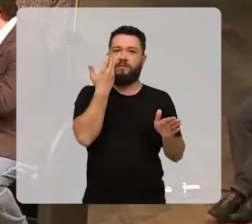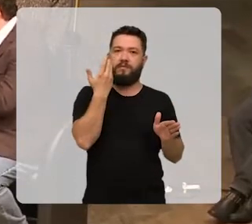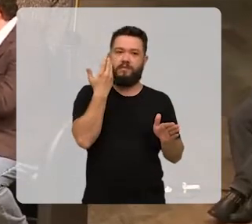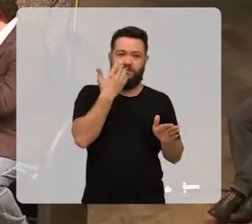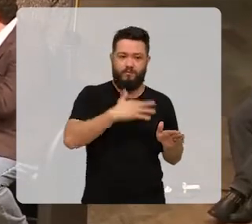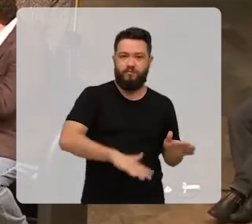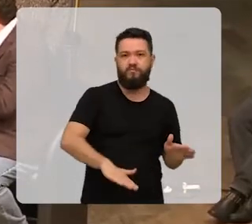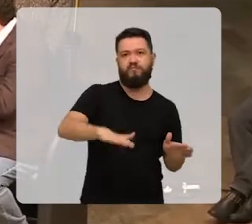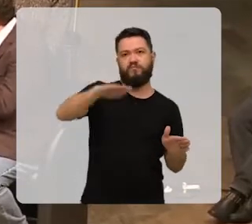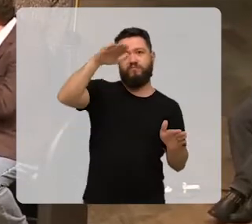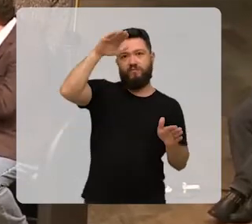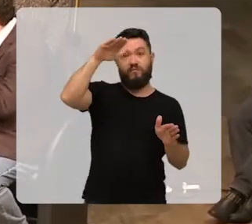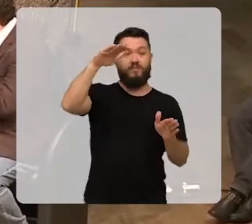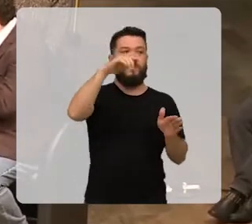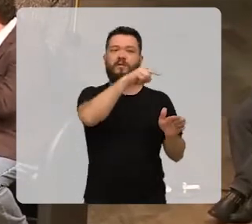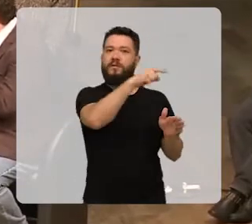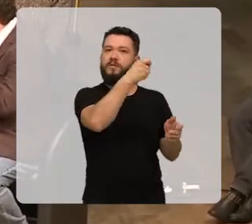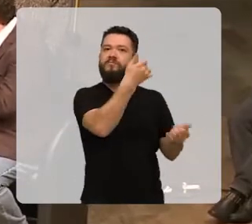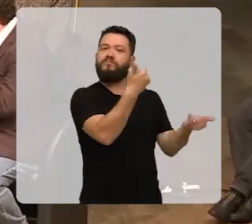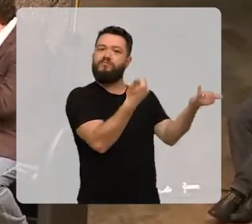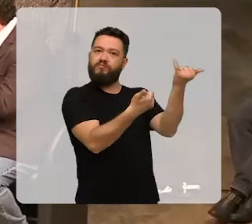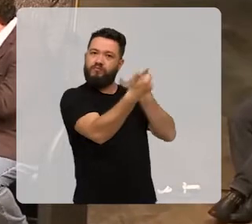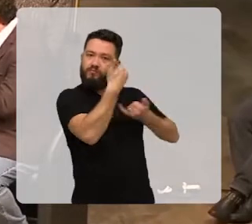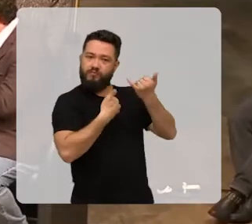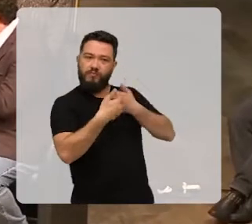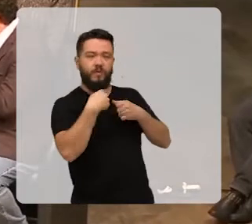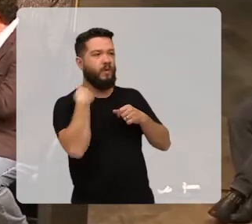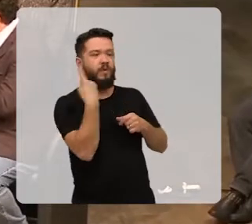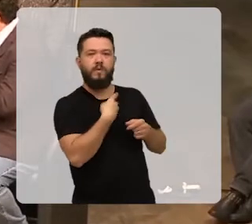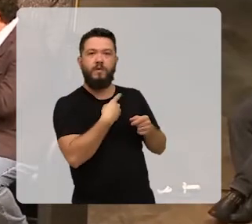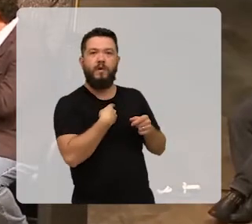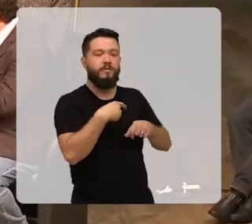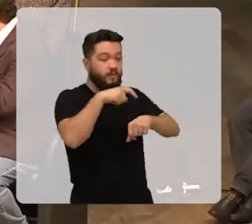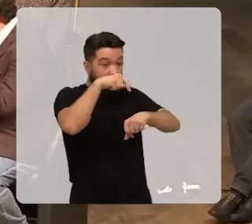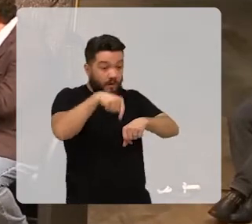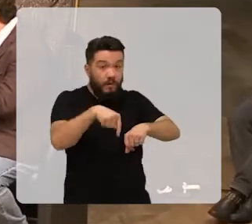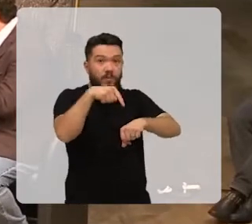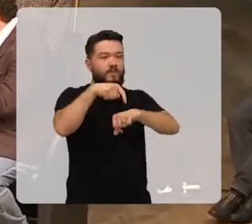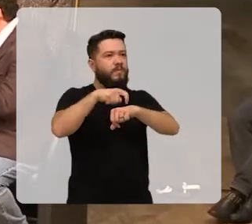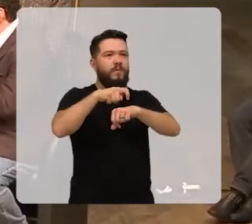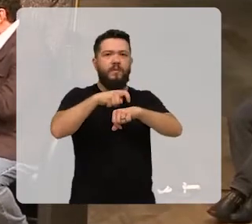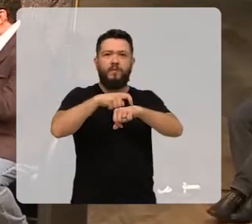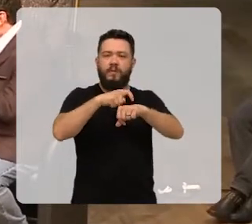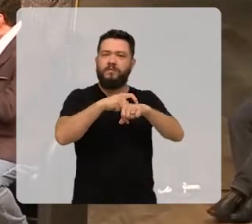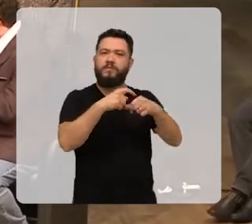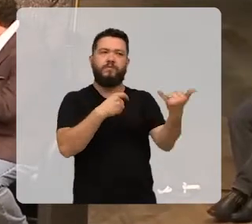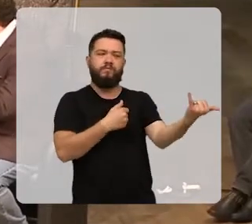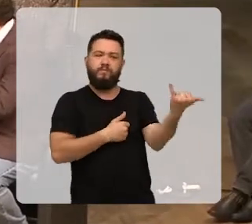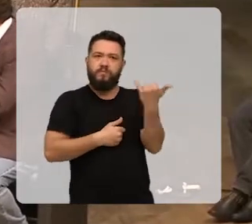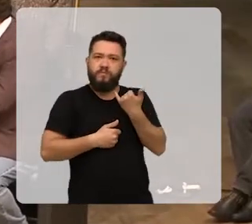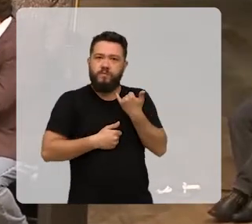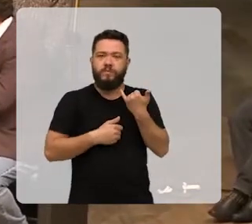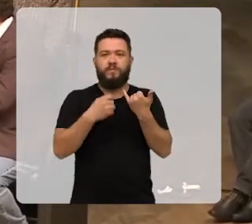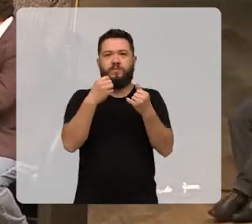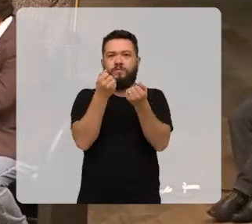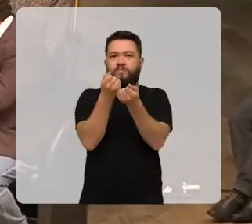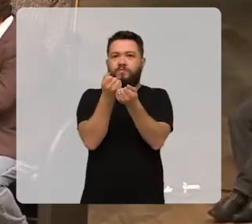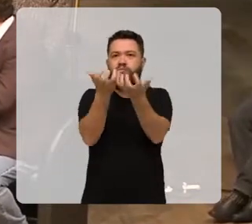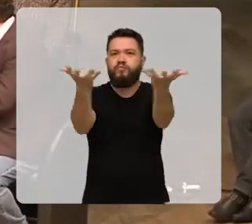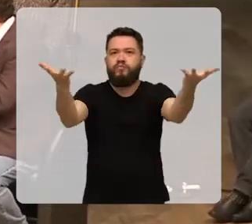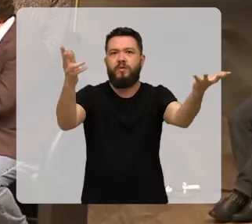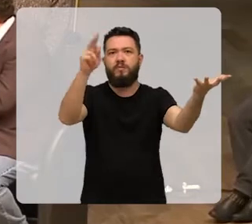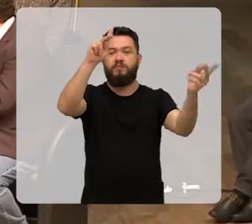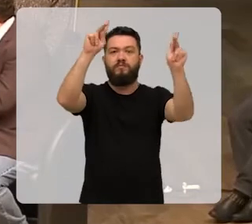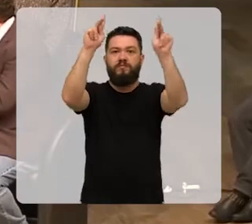e compartilhar conosco esses momentos que também é uma mensagem de paz uma mensagem de